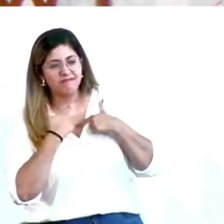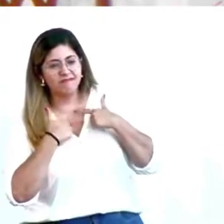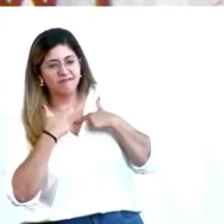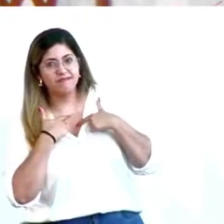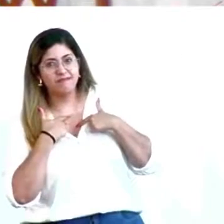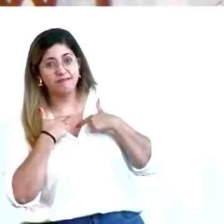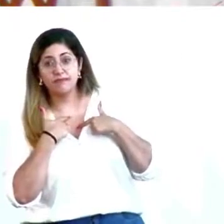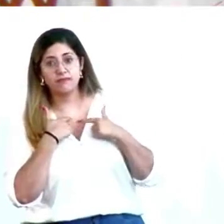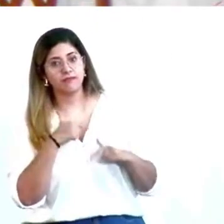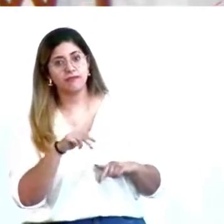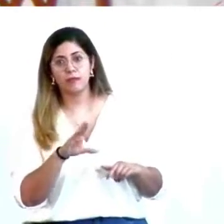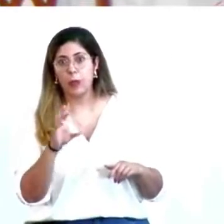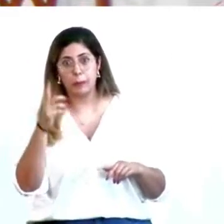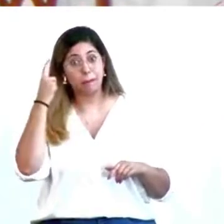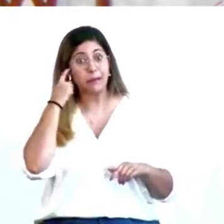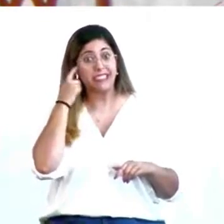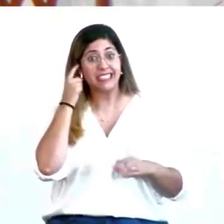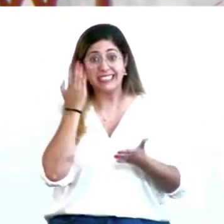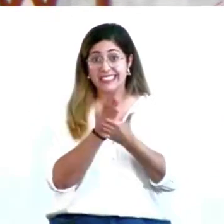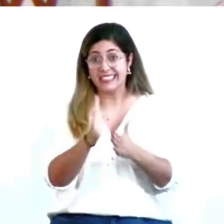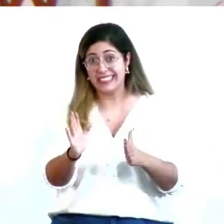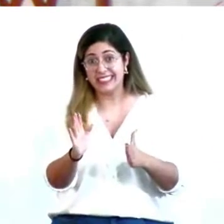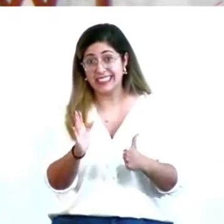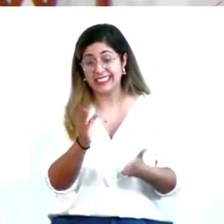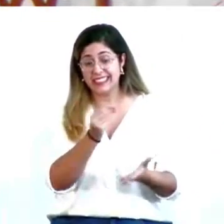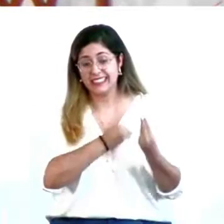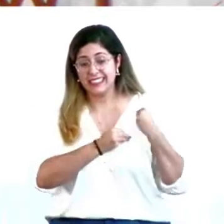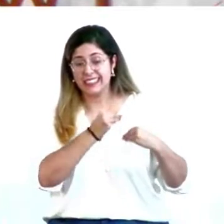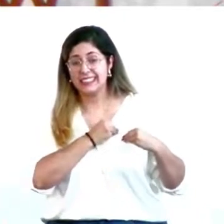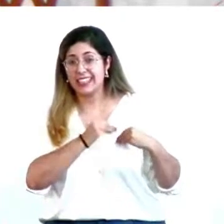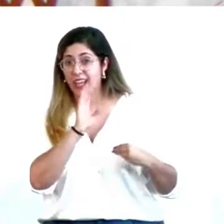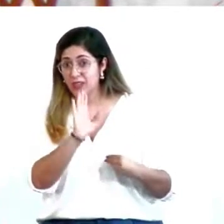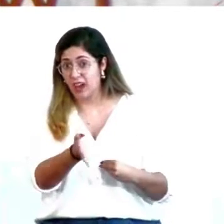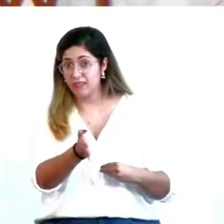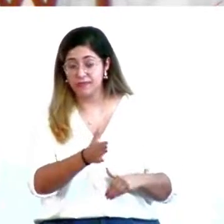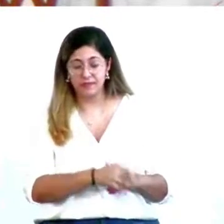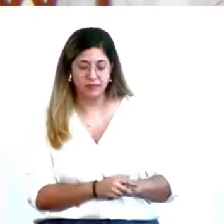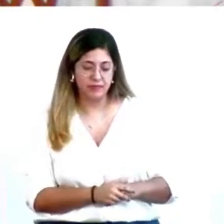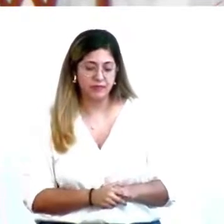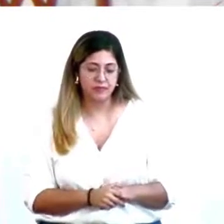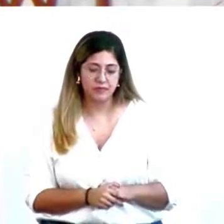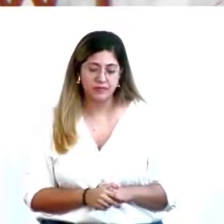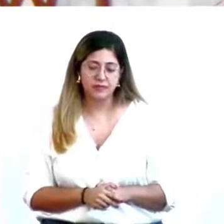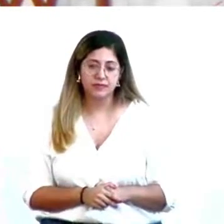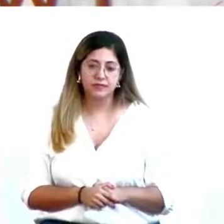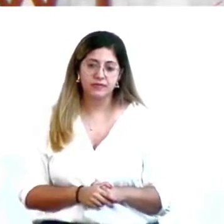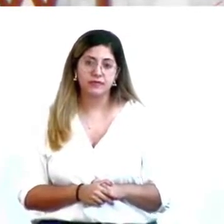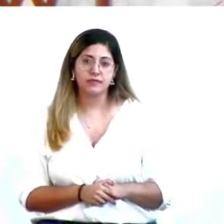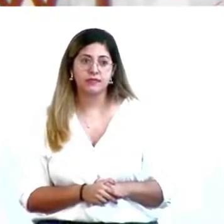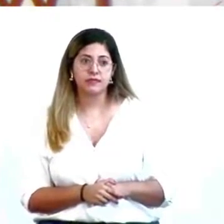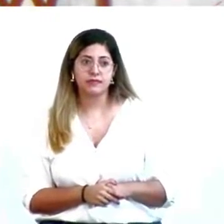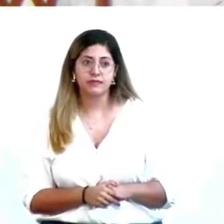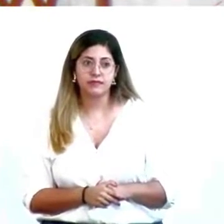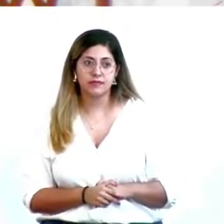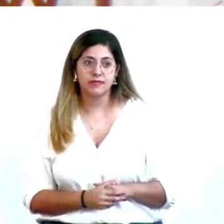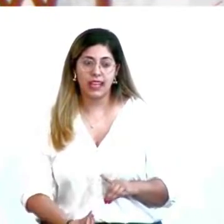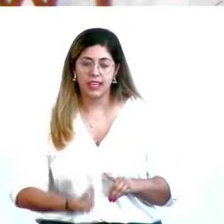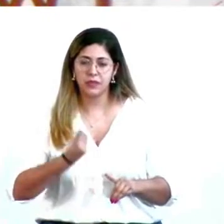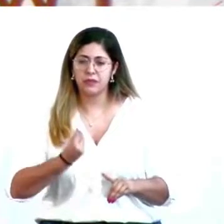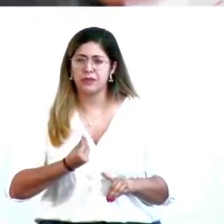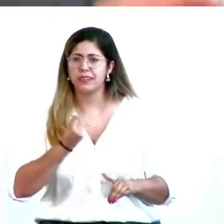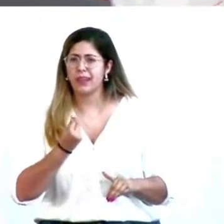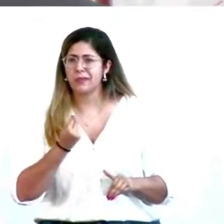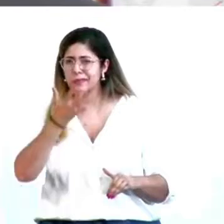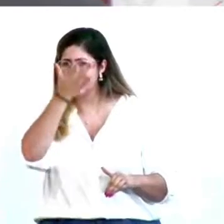para nós? Ou seja, você pecou. Isso é prática de alguém que vive